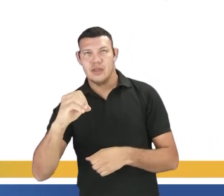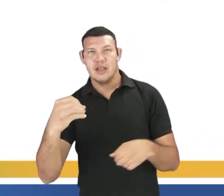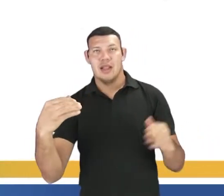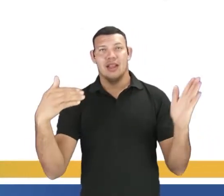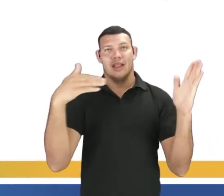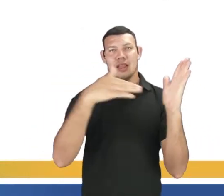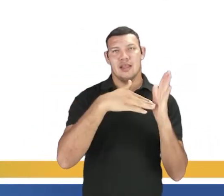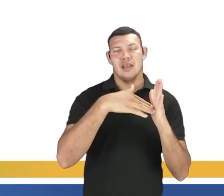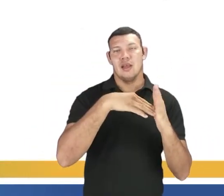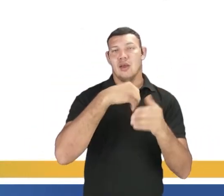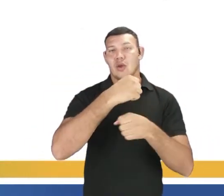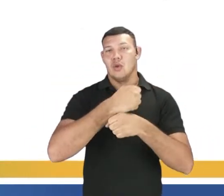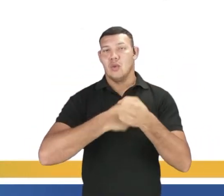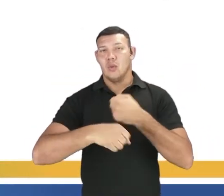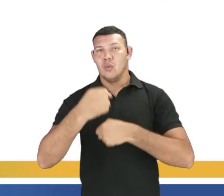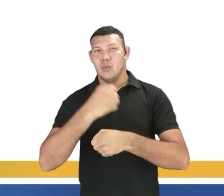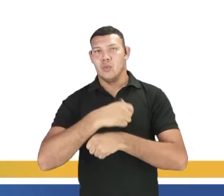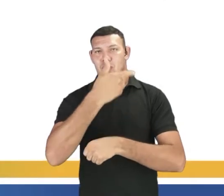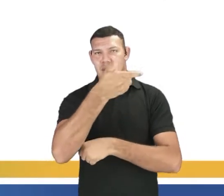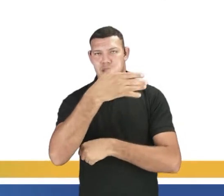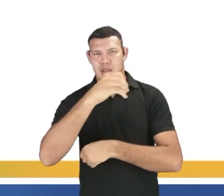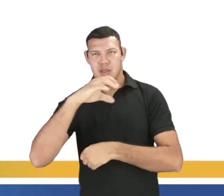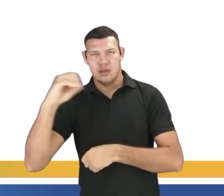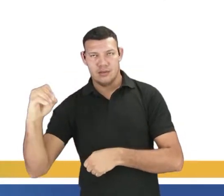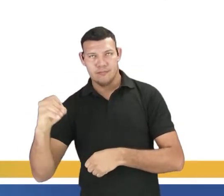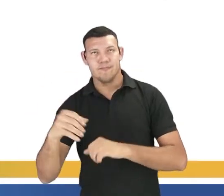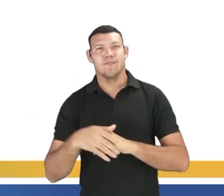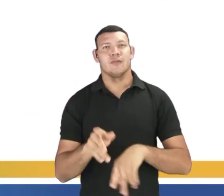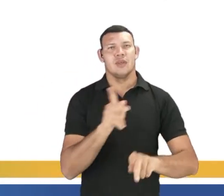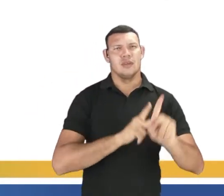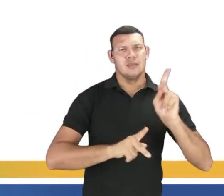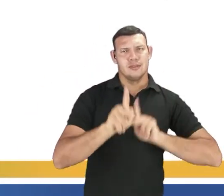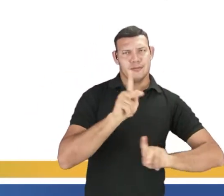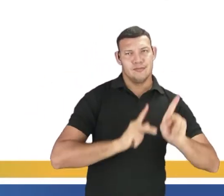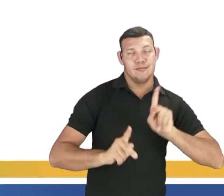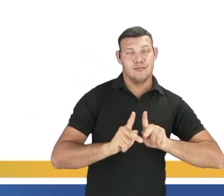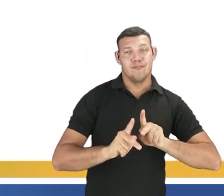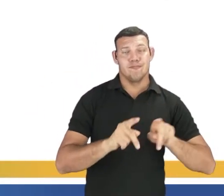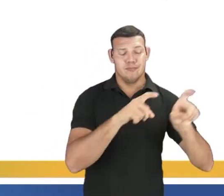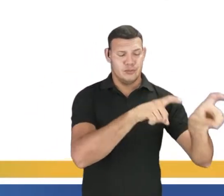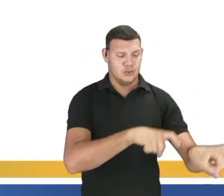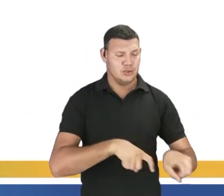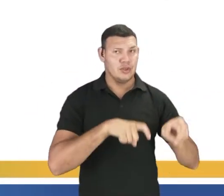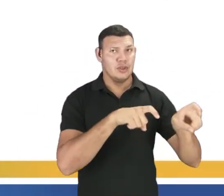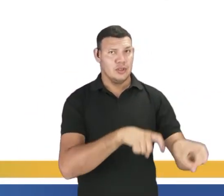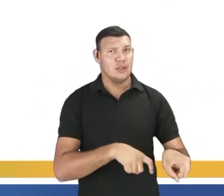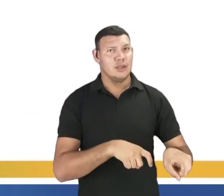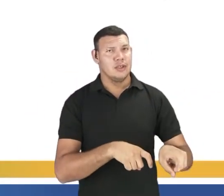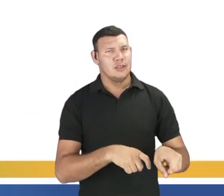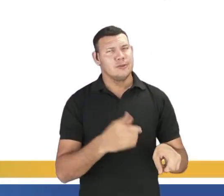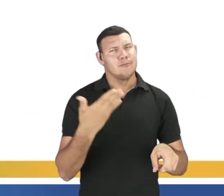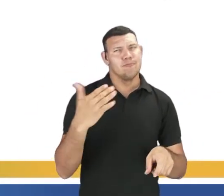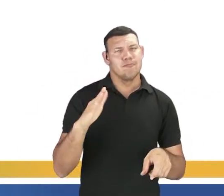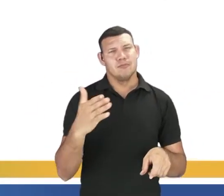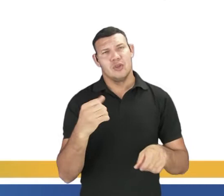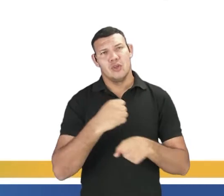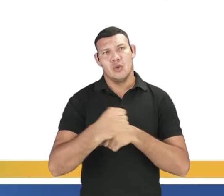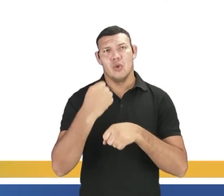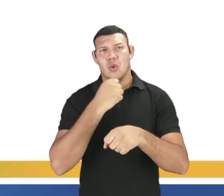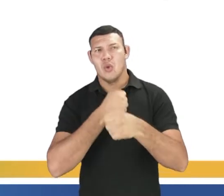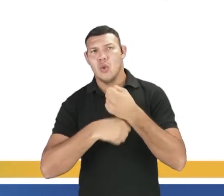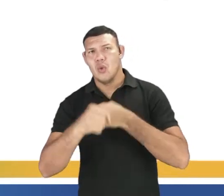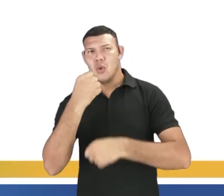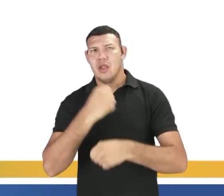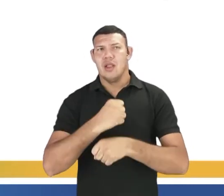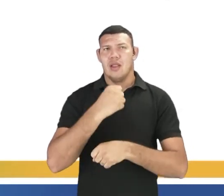população, tanto urbana como rural, né, até 1970, 60, 70, a população rural ela era